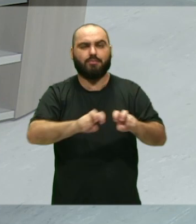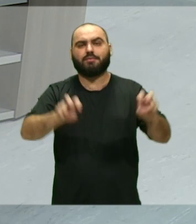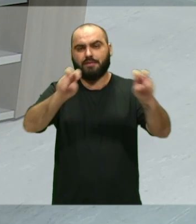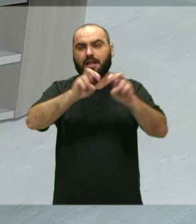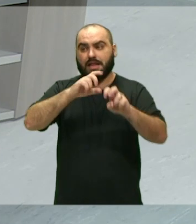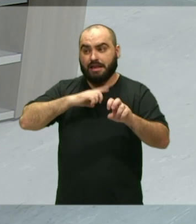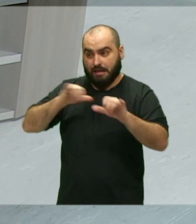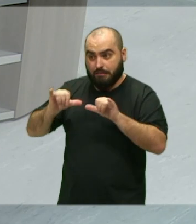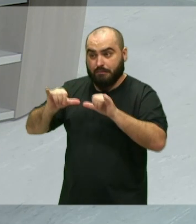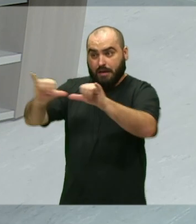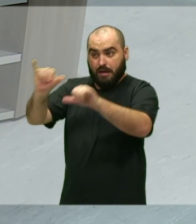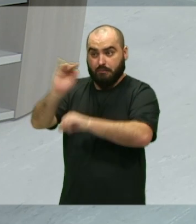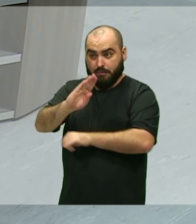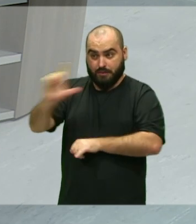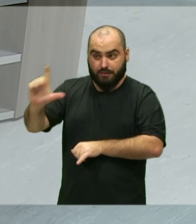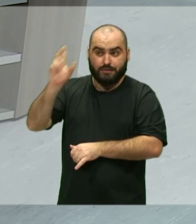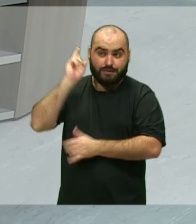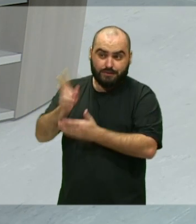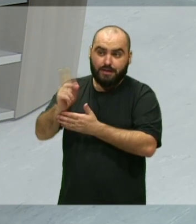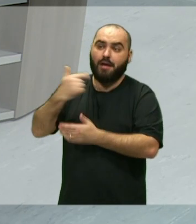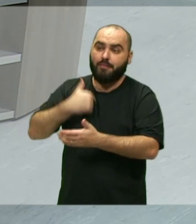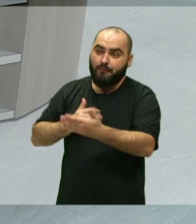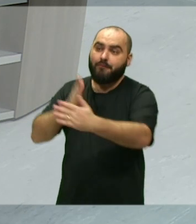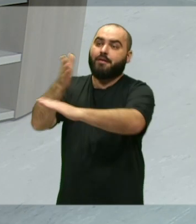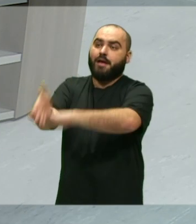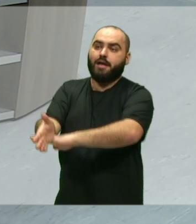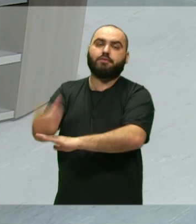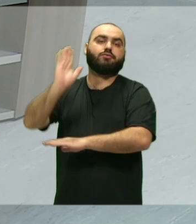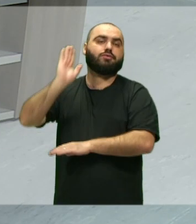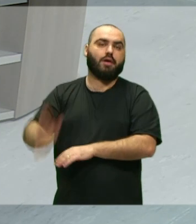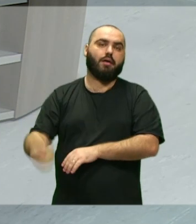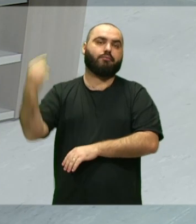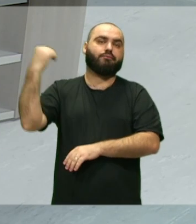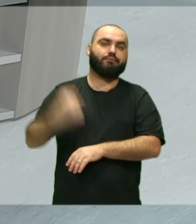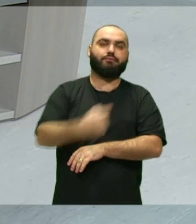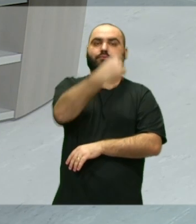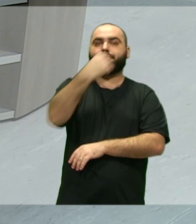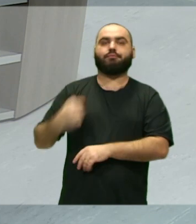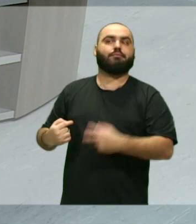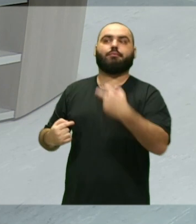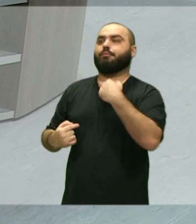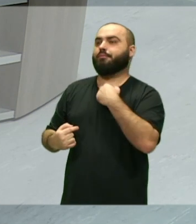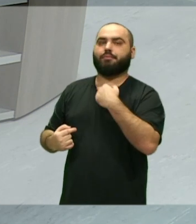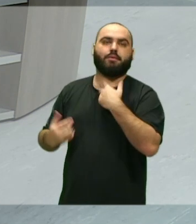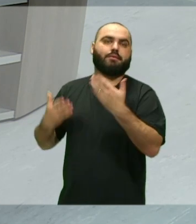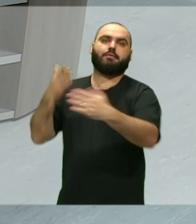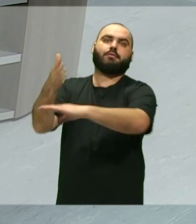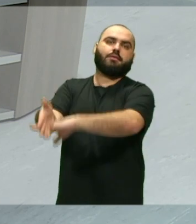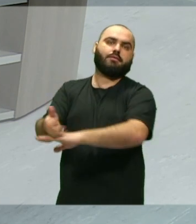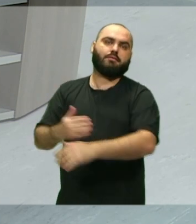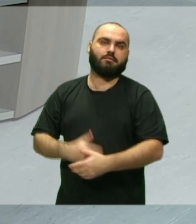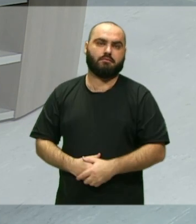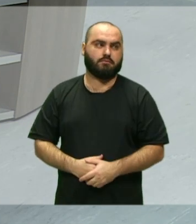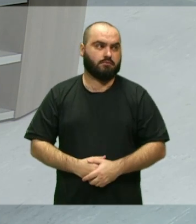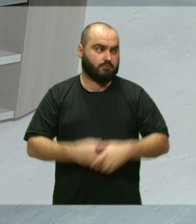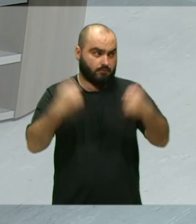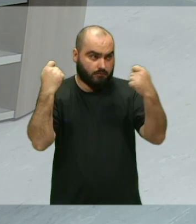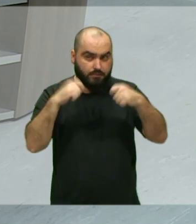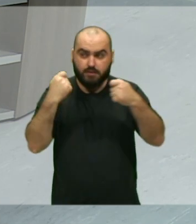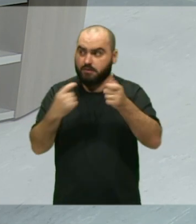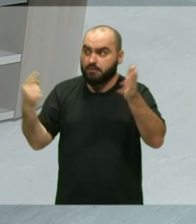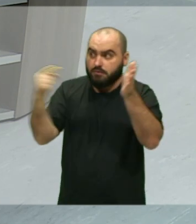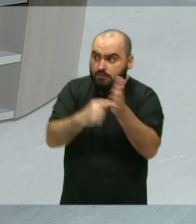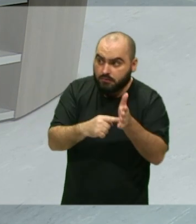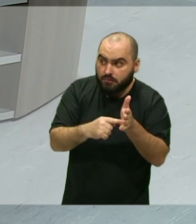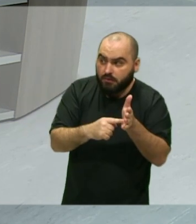mercado lá em Blumenau, toda vida que eu vou lá, sempre me bloqueio. Daí eu já não sei mais nem o que fazer, né? A gente passa orientação, tudo certinho, Eu acho que tem que